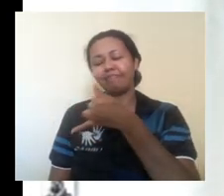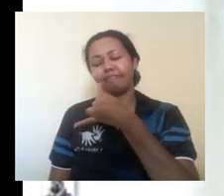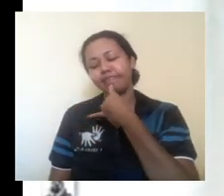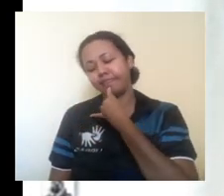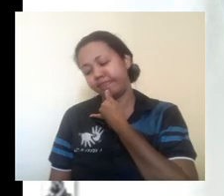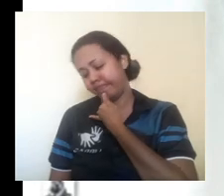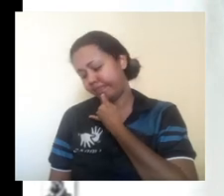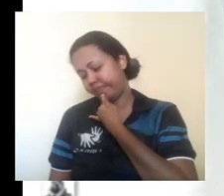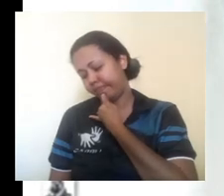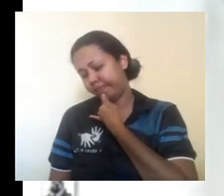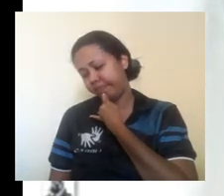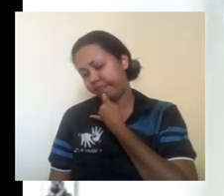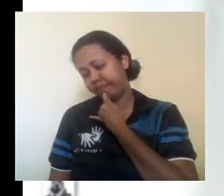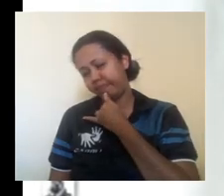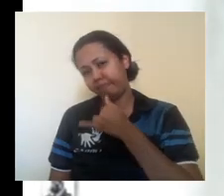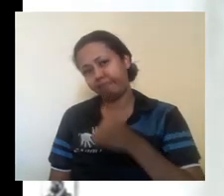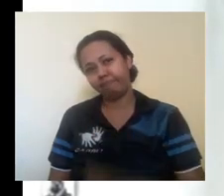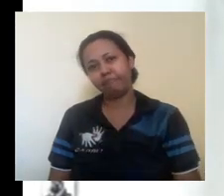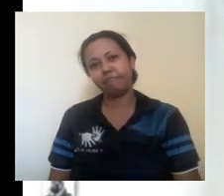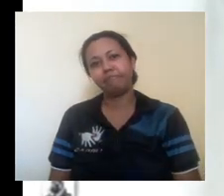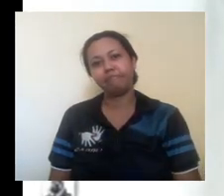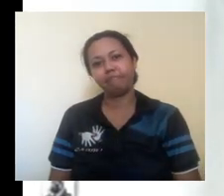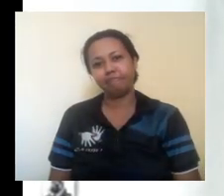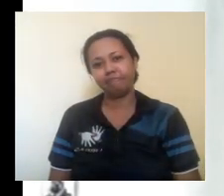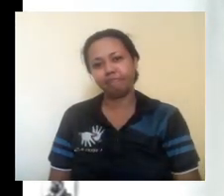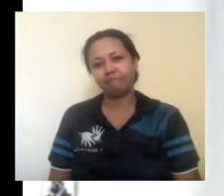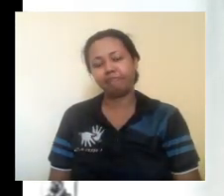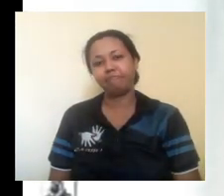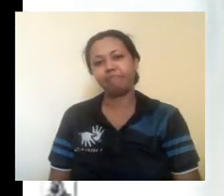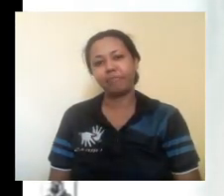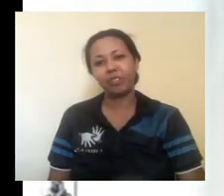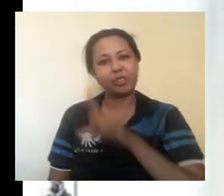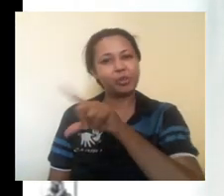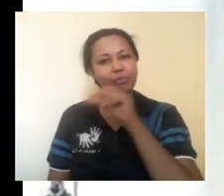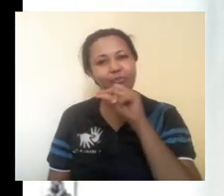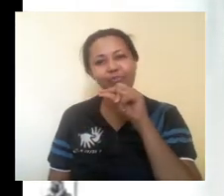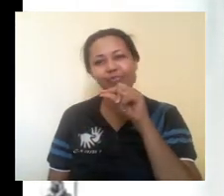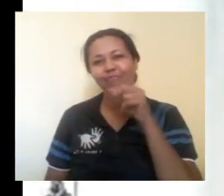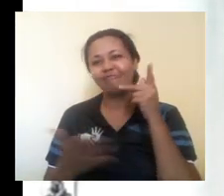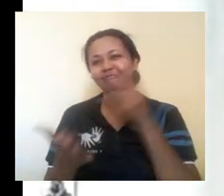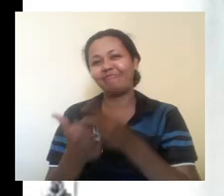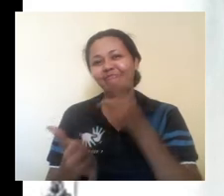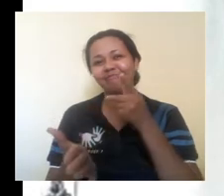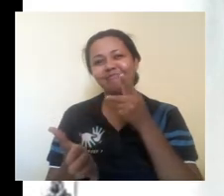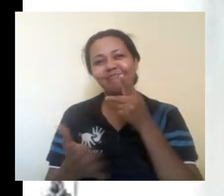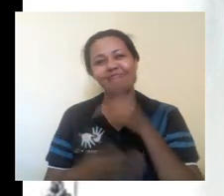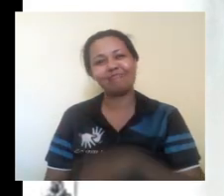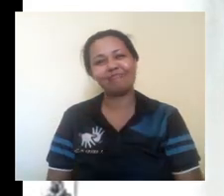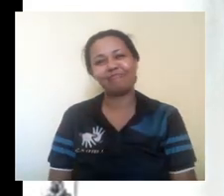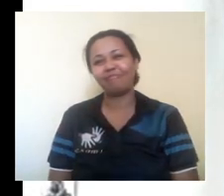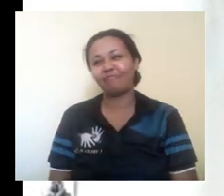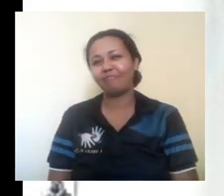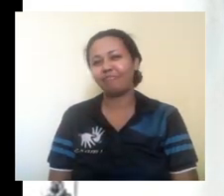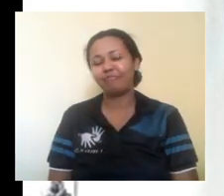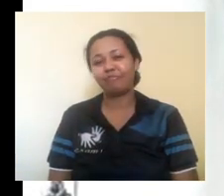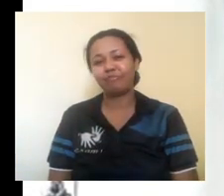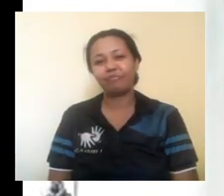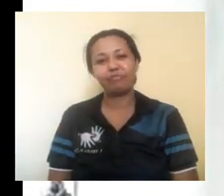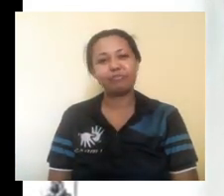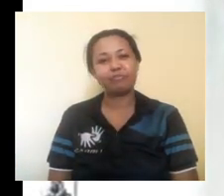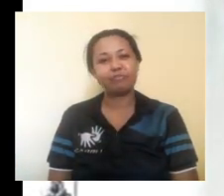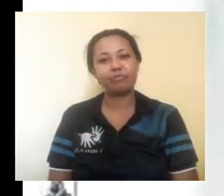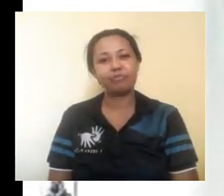encontra, realmente é alguém que faz uma escolha furada. E vamos rapidamente falar exemplos de mulheres jovens